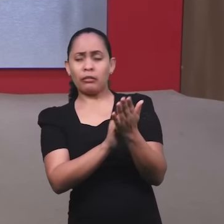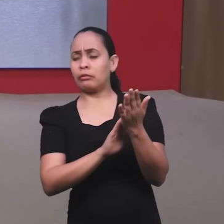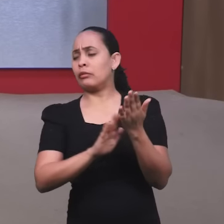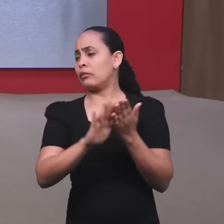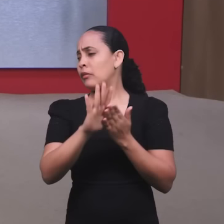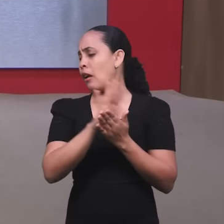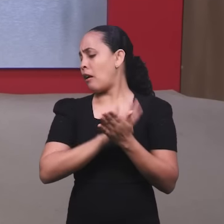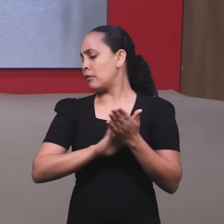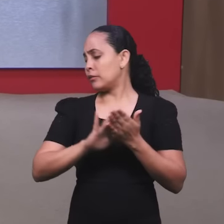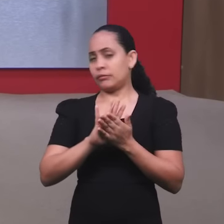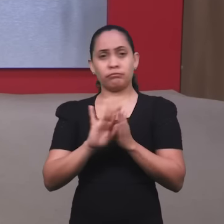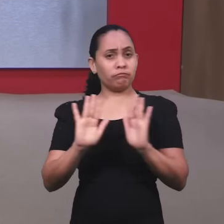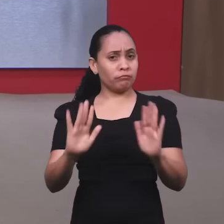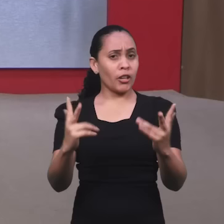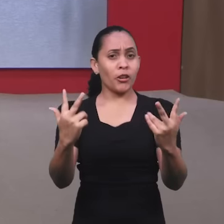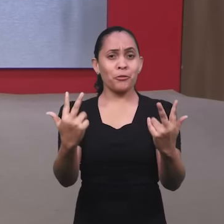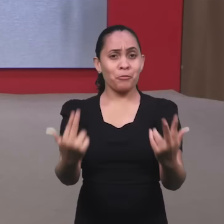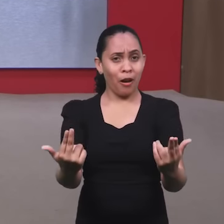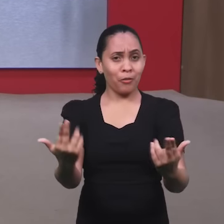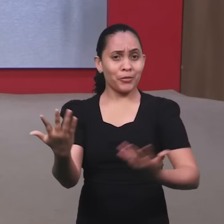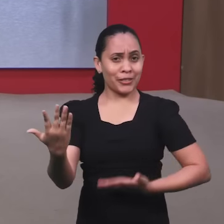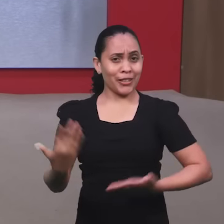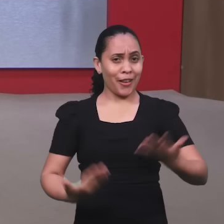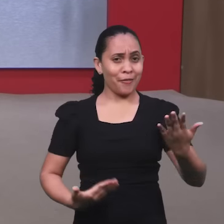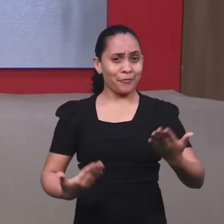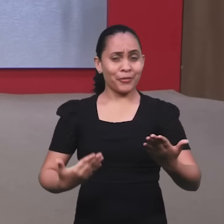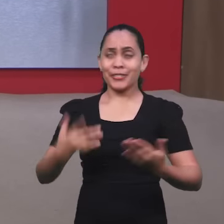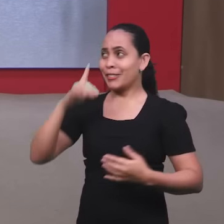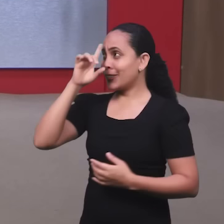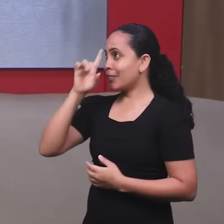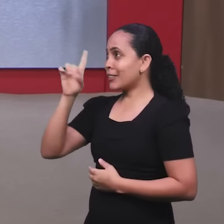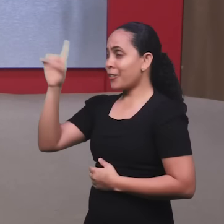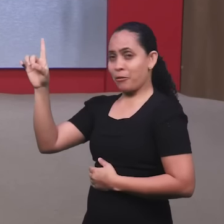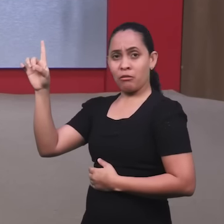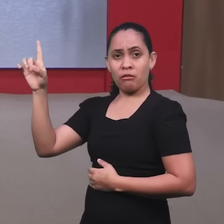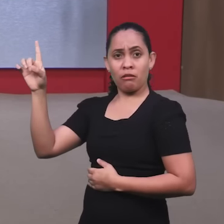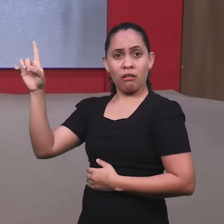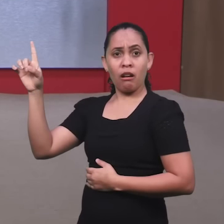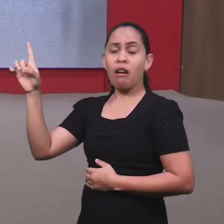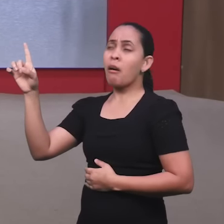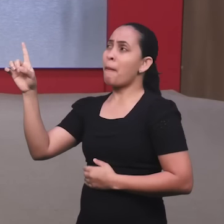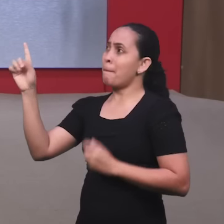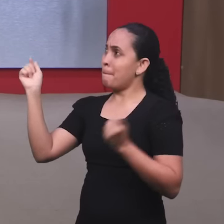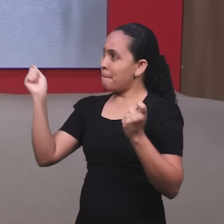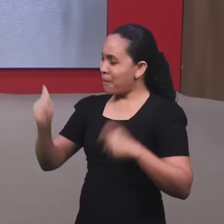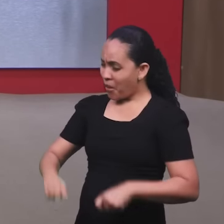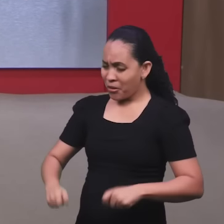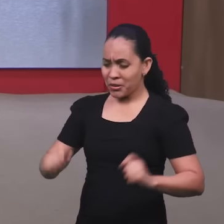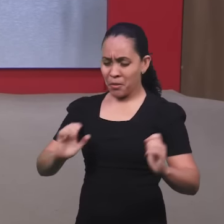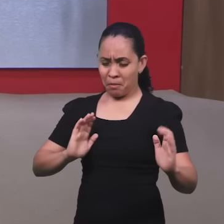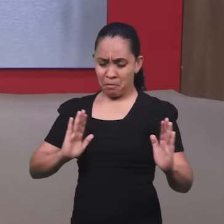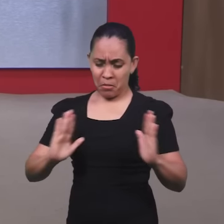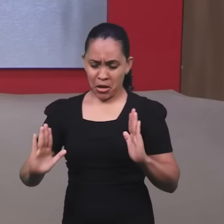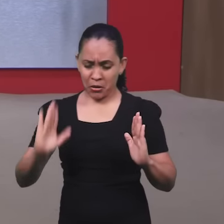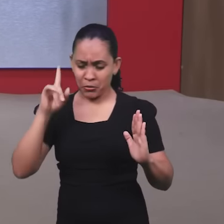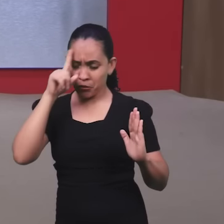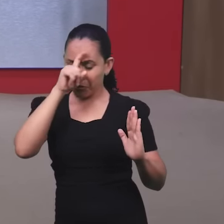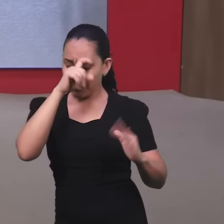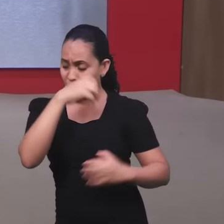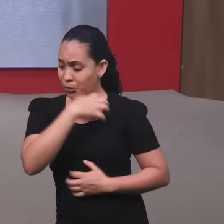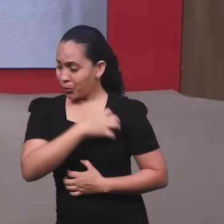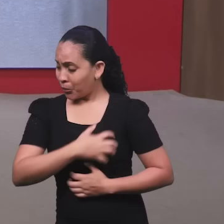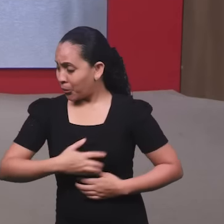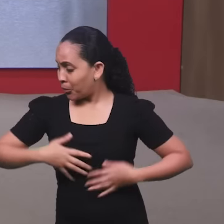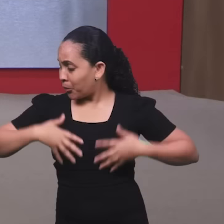daquele que está na presença de Deus é assim. Ou seja, vem as angústias, vem